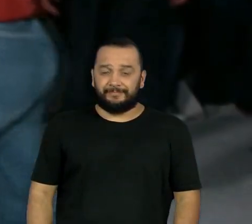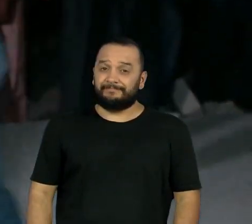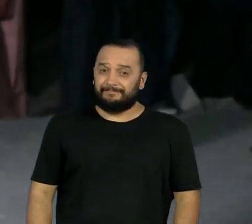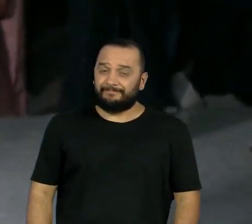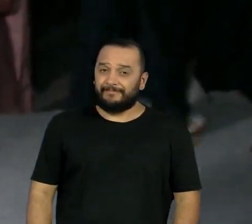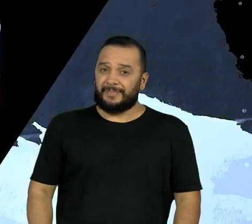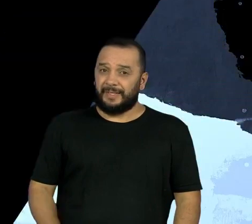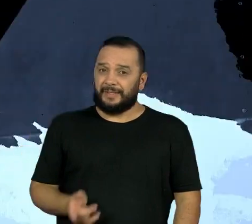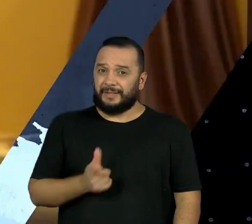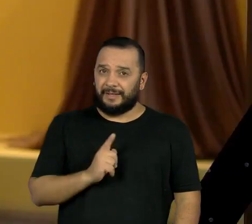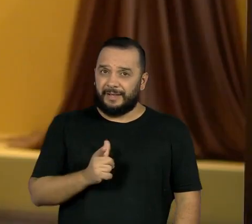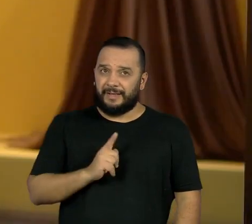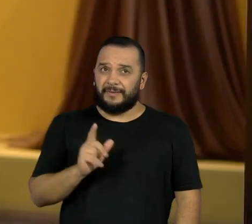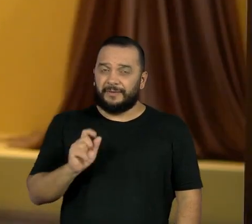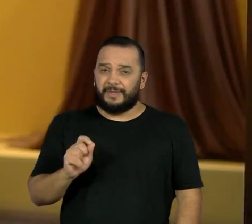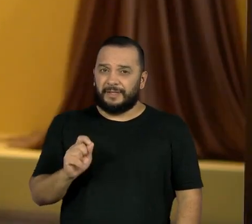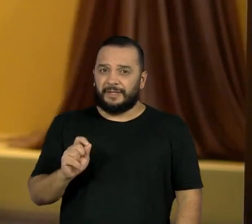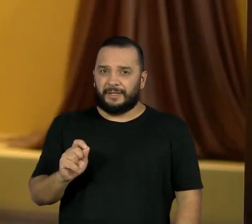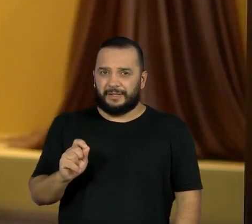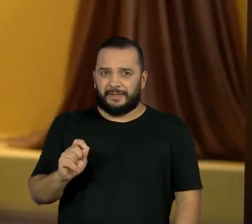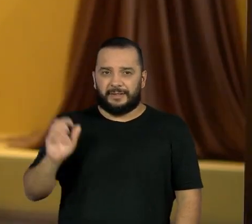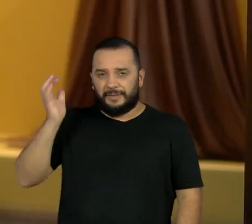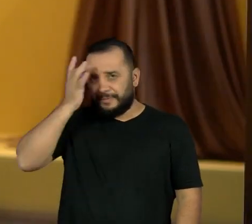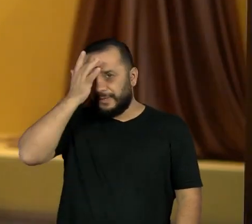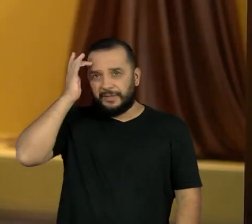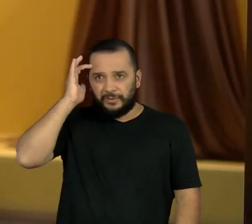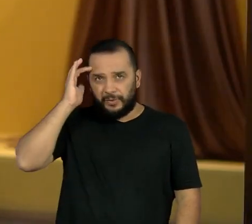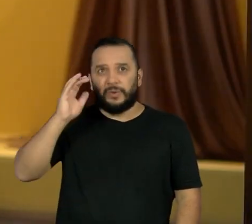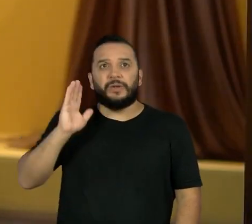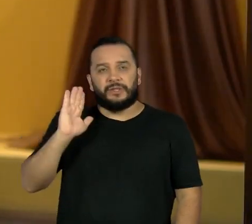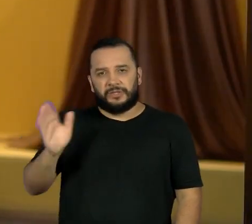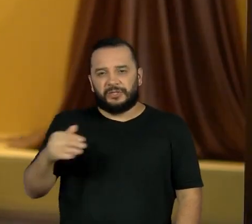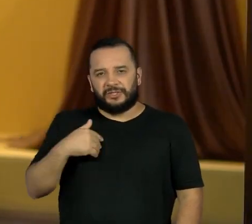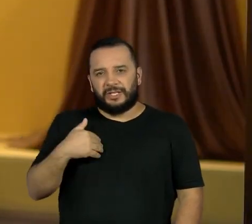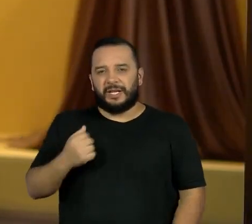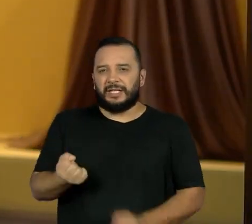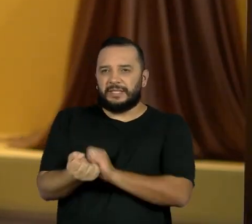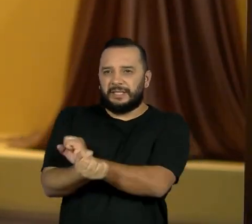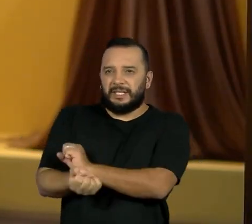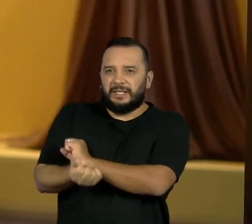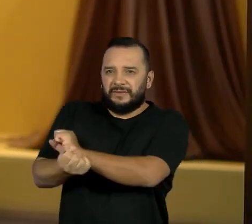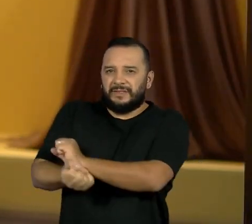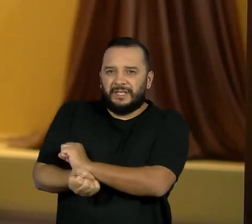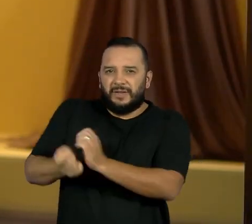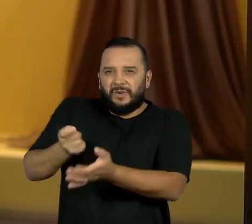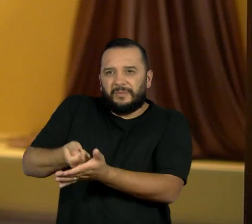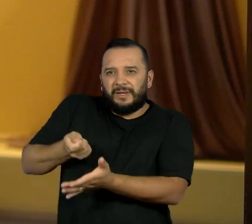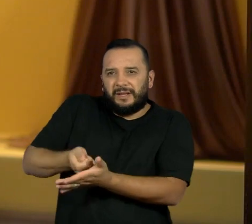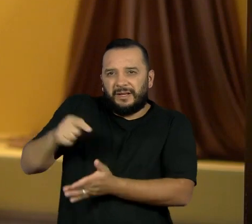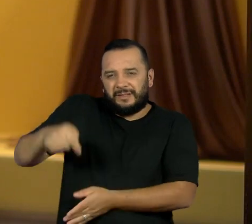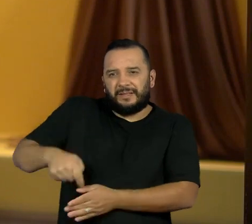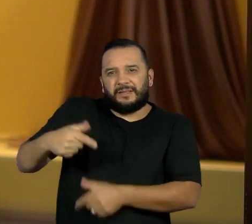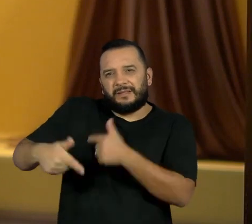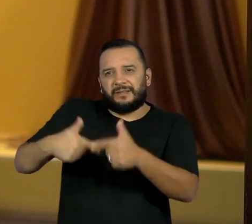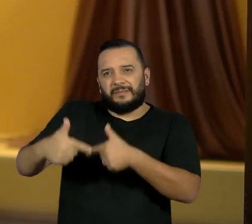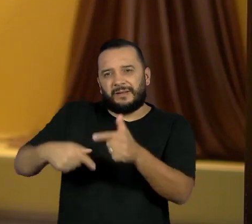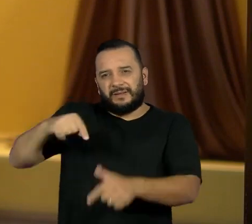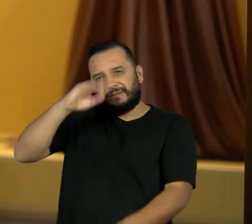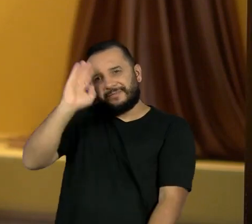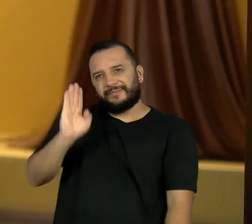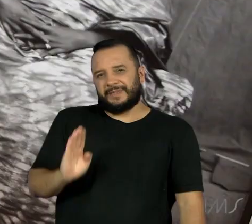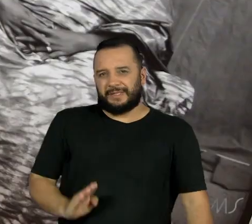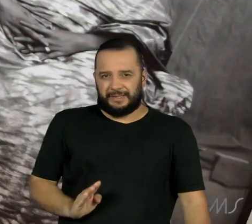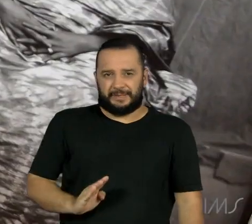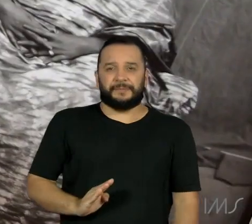Nós tivemos um contingente muito grande de pessoas que vieram escravizadas para trabalhar aqui de maneira forçada no Brasil. E com